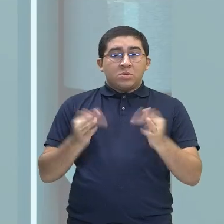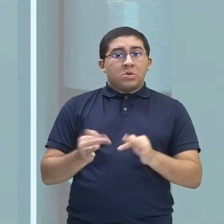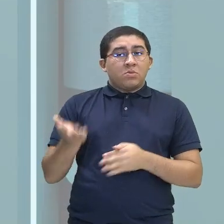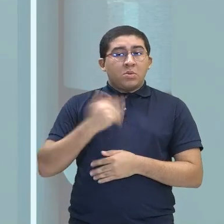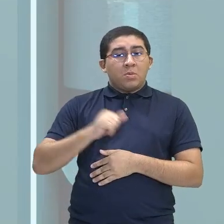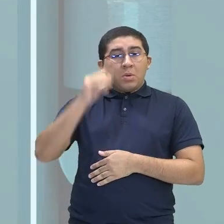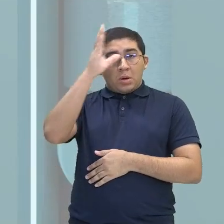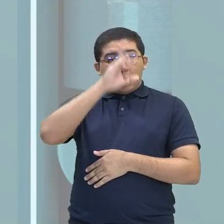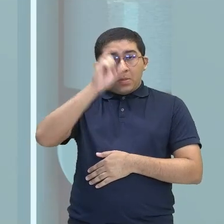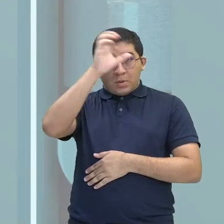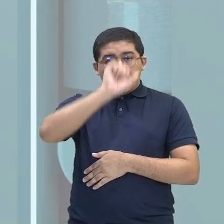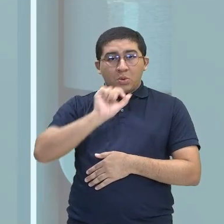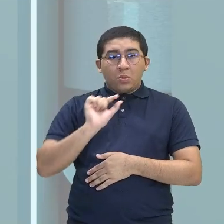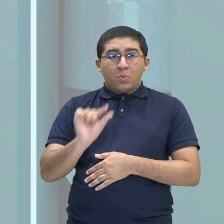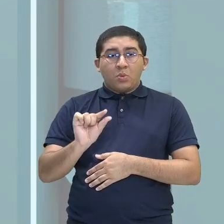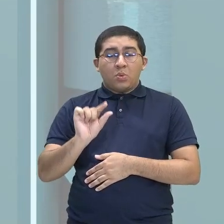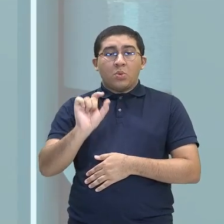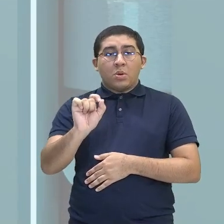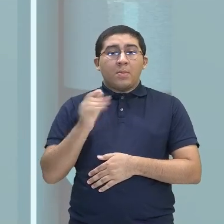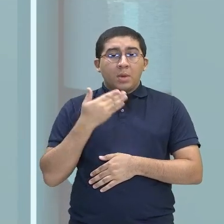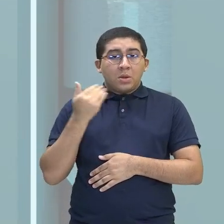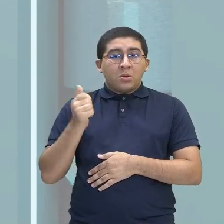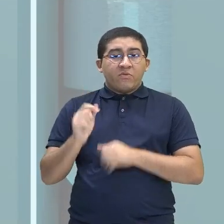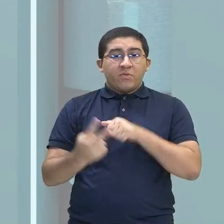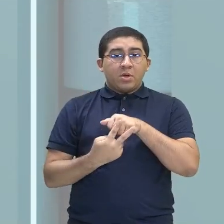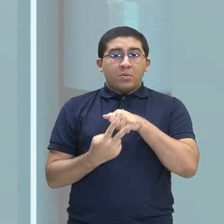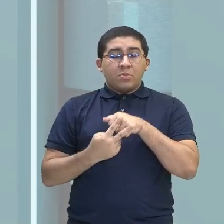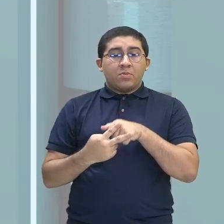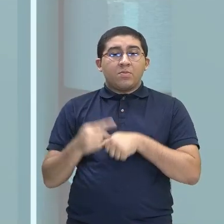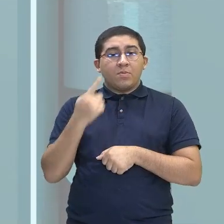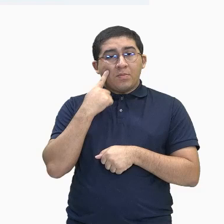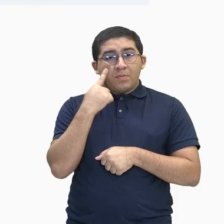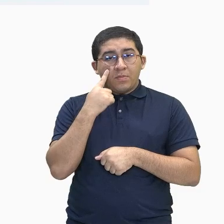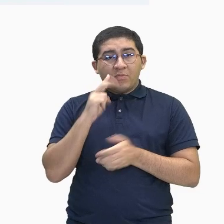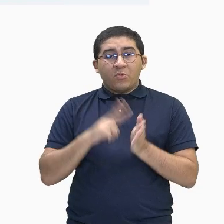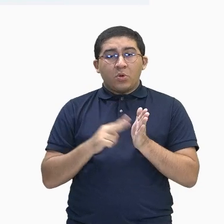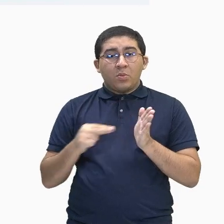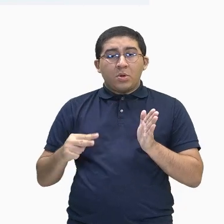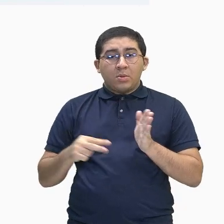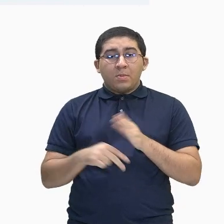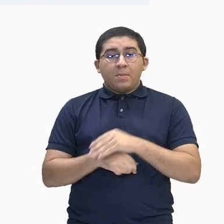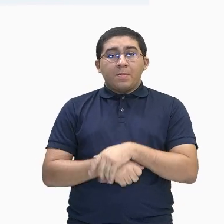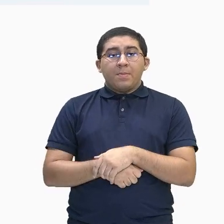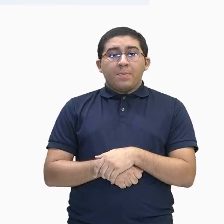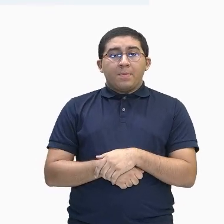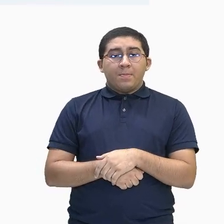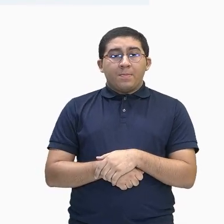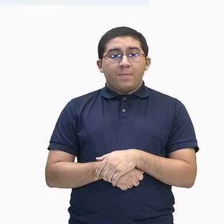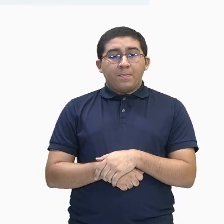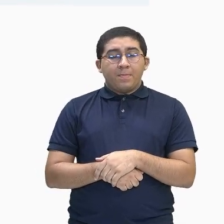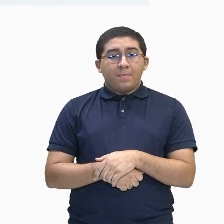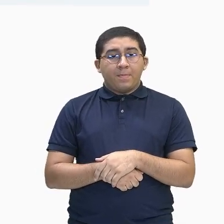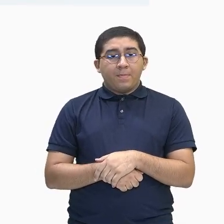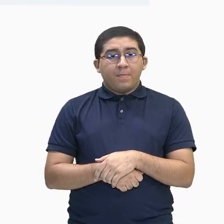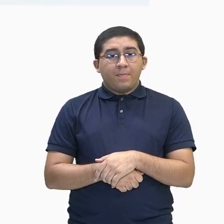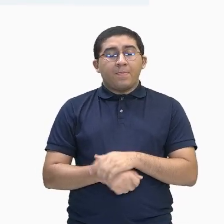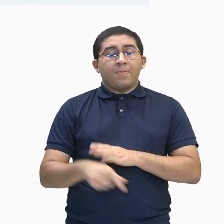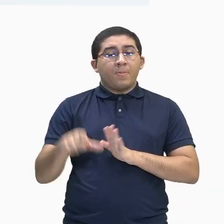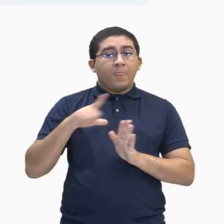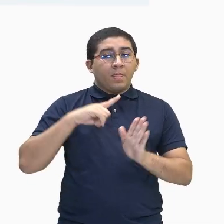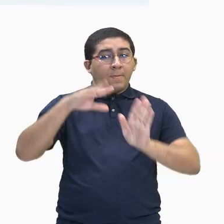aprender um pouquinho mais sobre verbos? Vamos aumentar o vocabulário? Let's go! Aqui eu trouxe uma